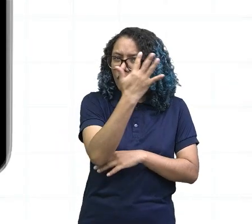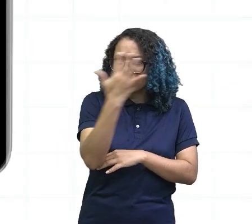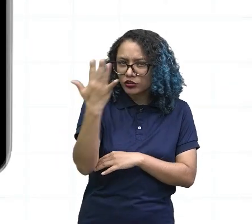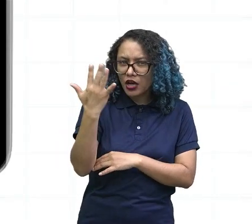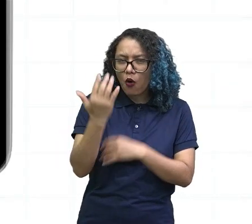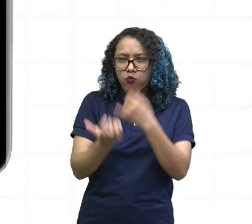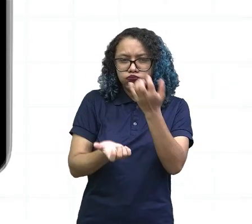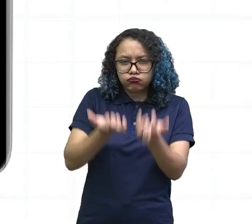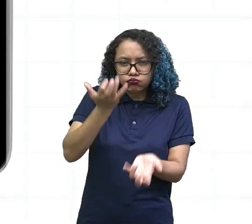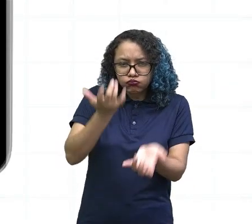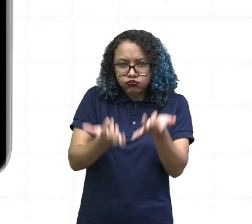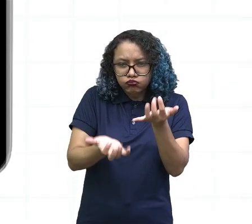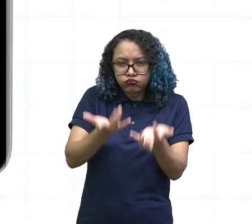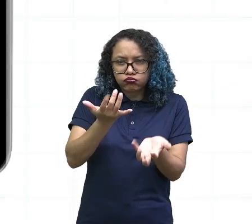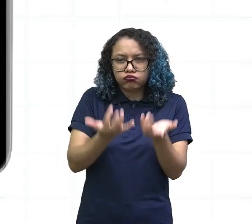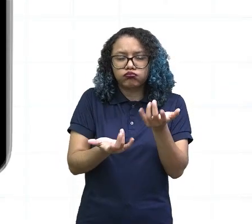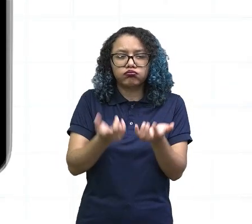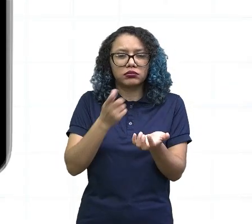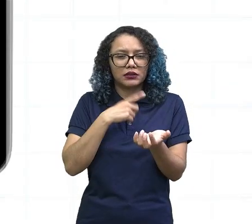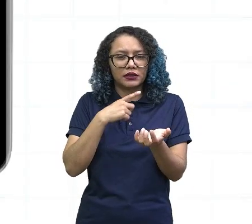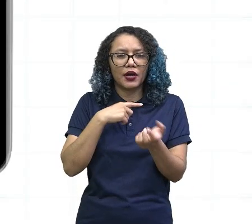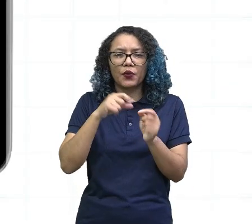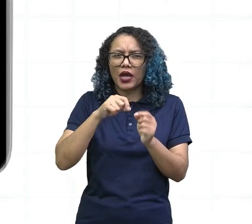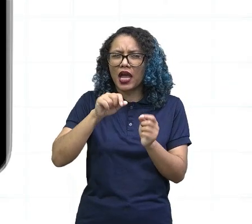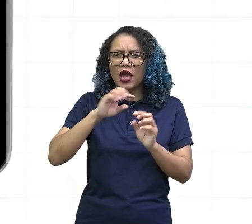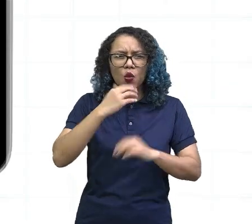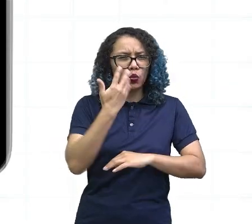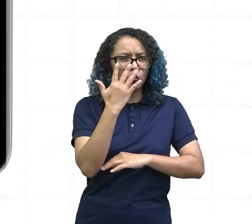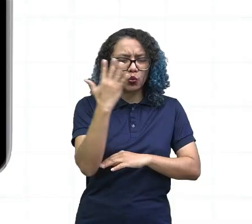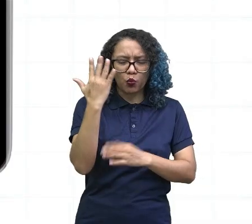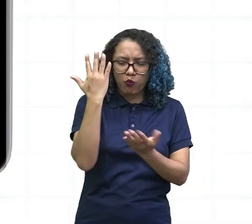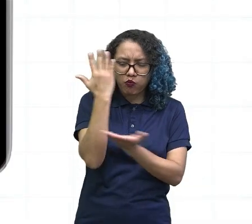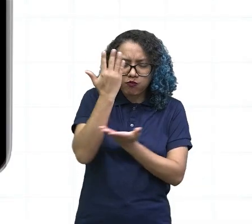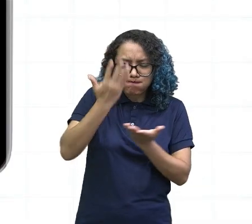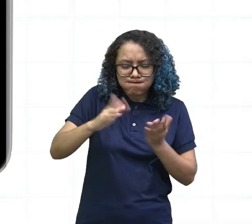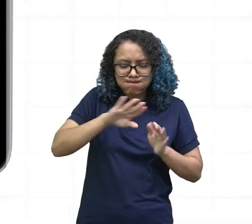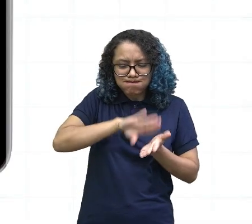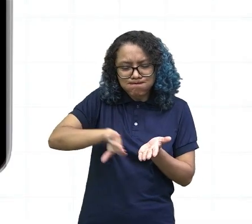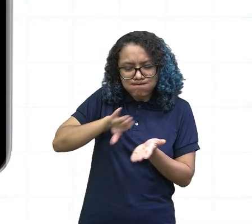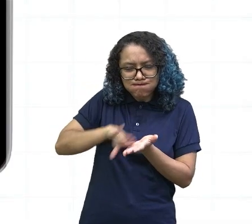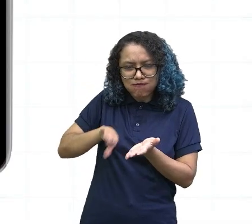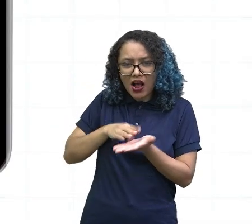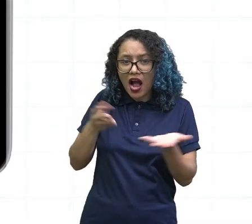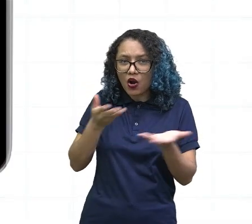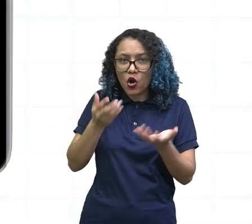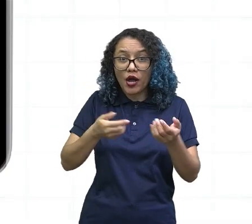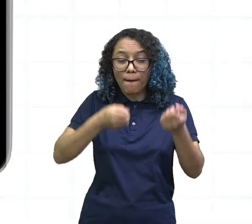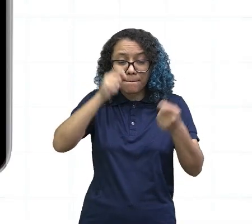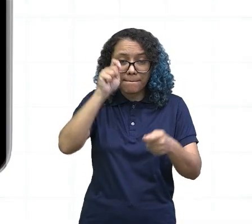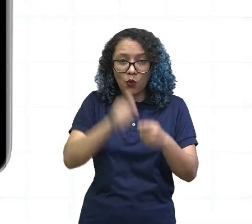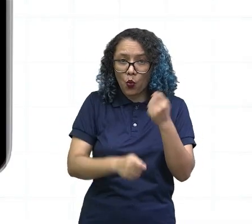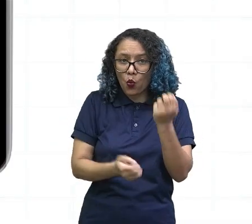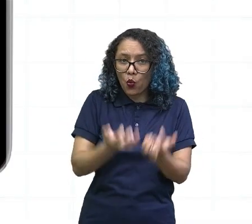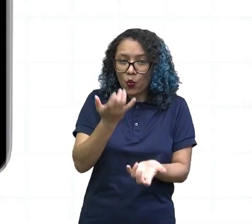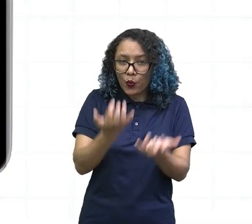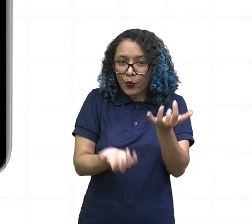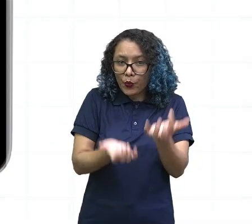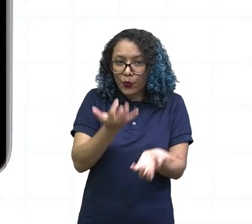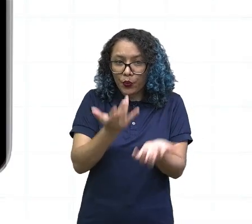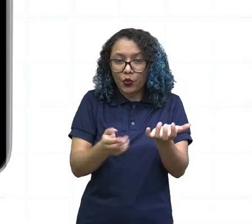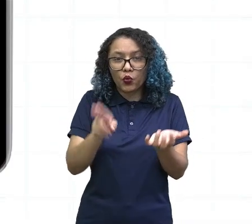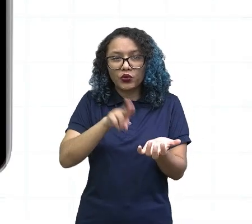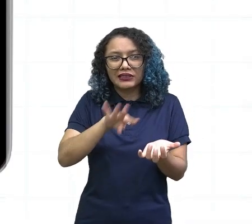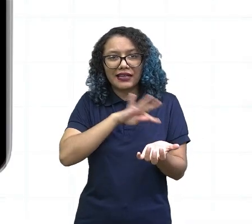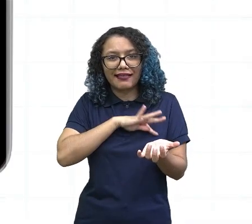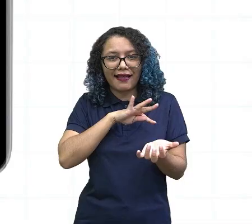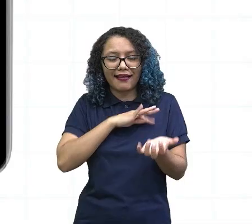ali, que vão retirar toda aquela árvore daquele local. Derrubaram as árvores, vão tacar agora fogo, né, vão usar a técnica